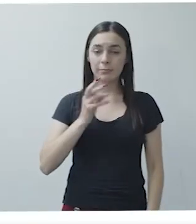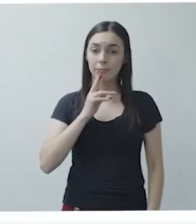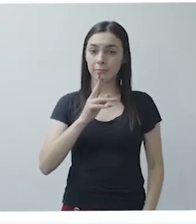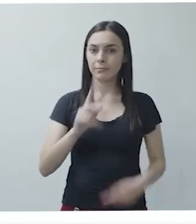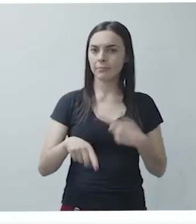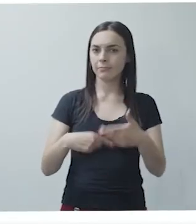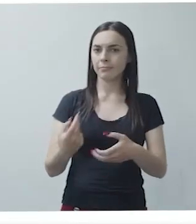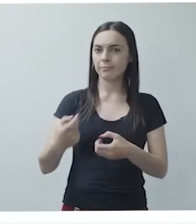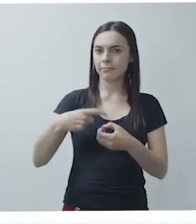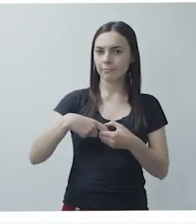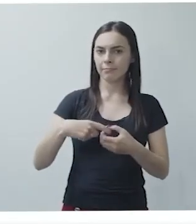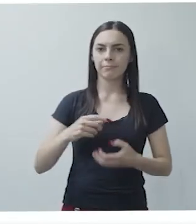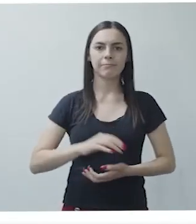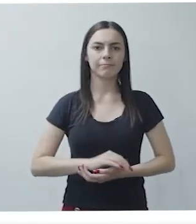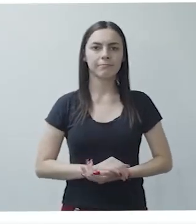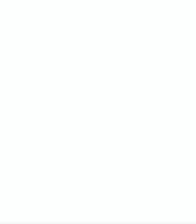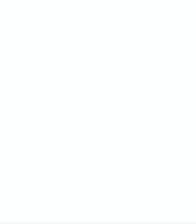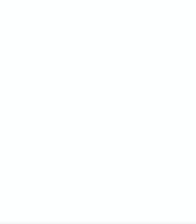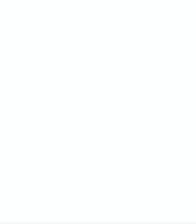retorno.